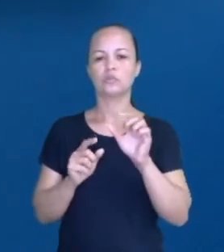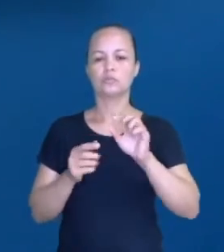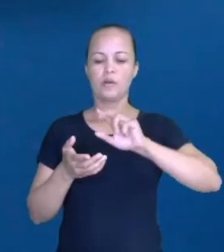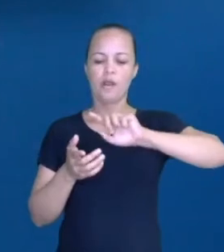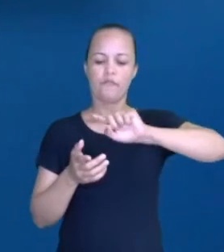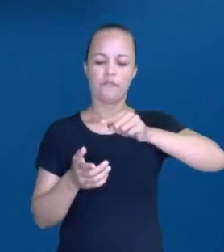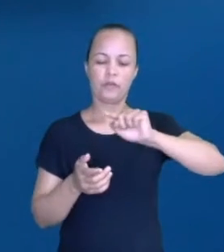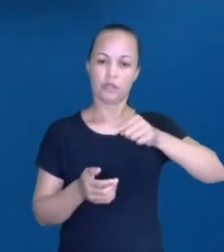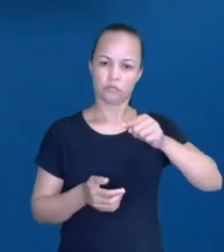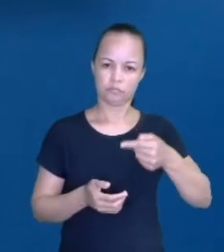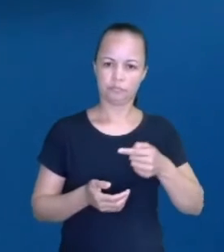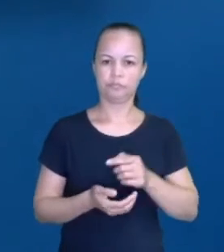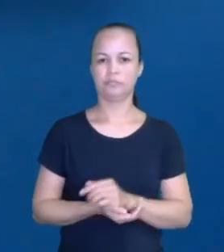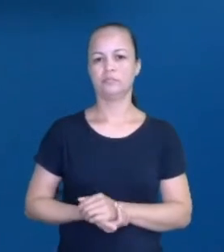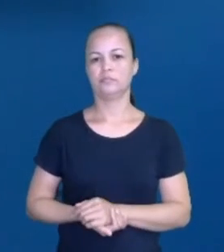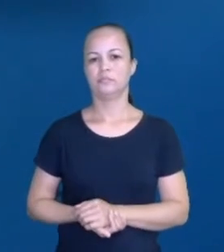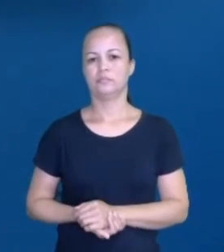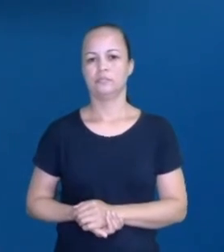vírgula.